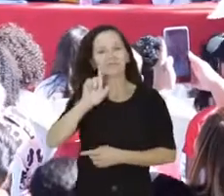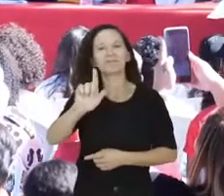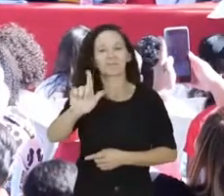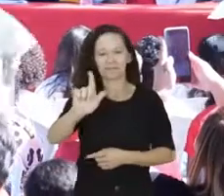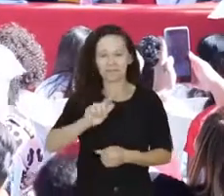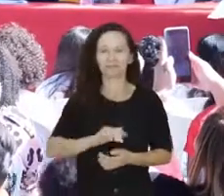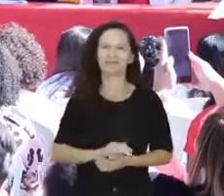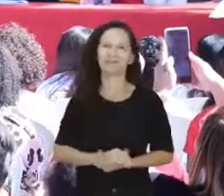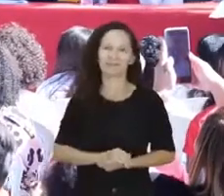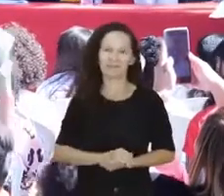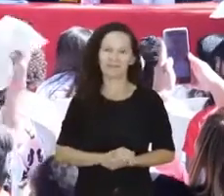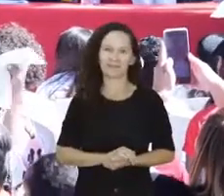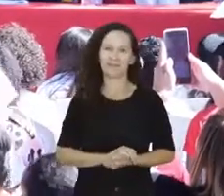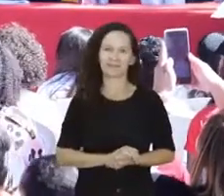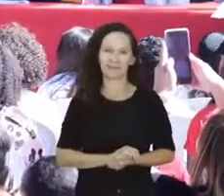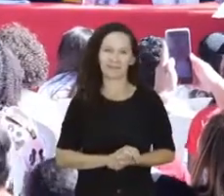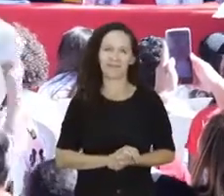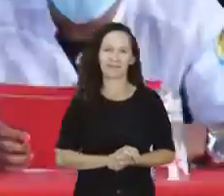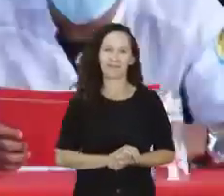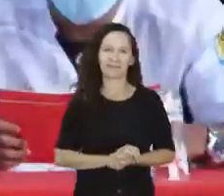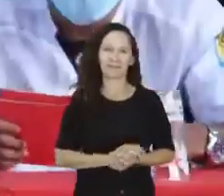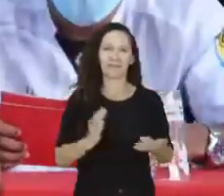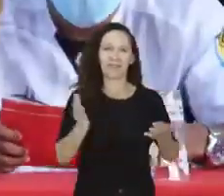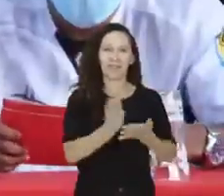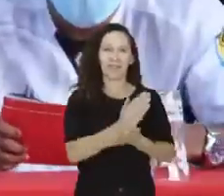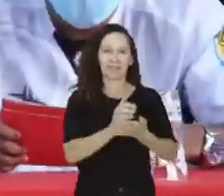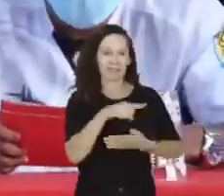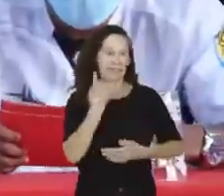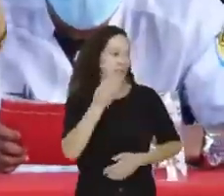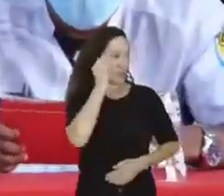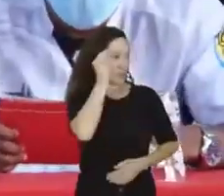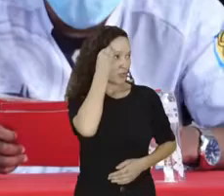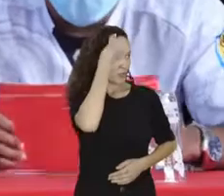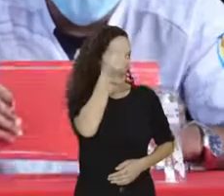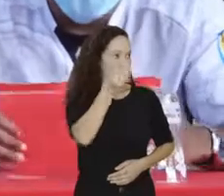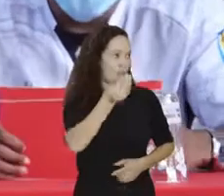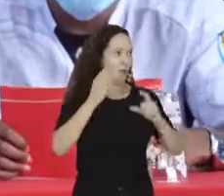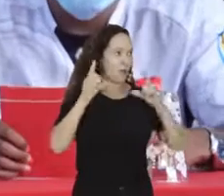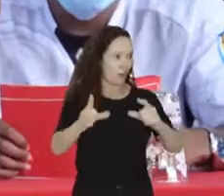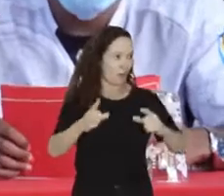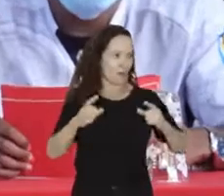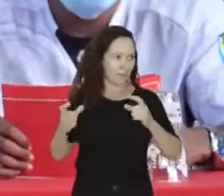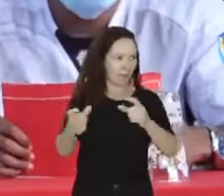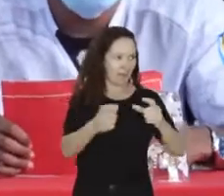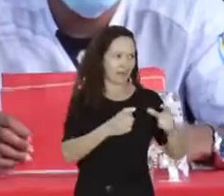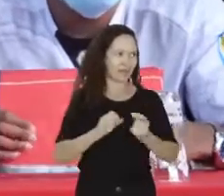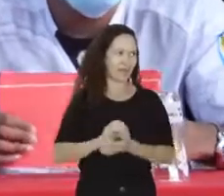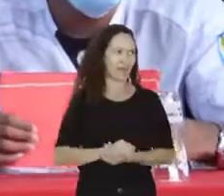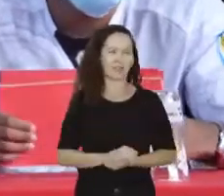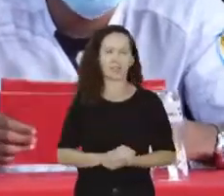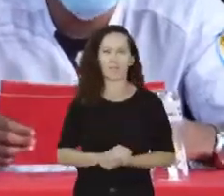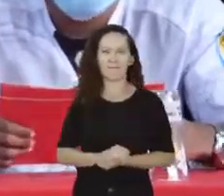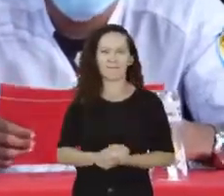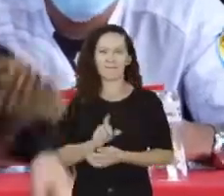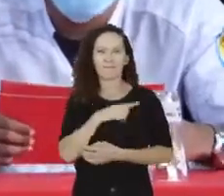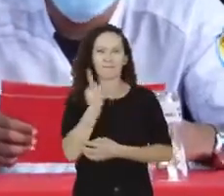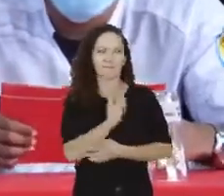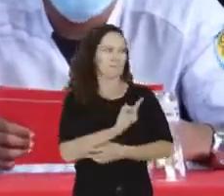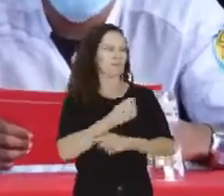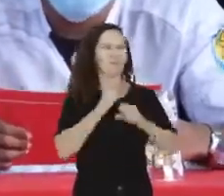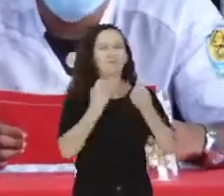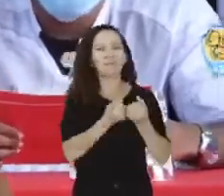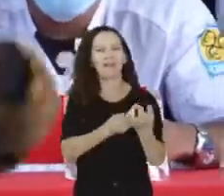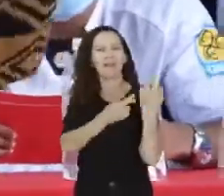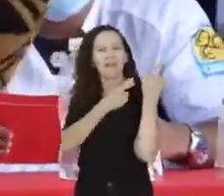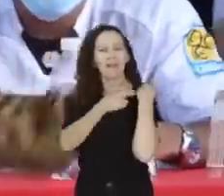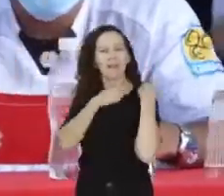E a gente tem que ocupar os nossos espaços, tem que produzir pesquisas, a gente tem que ser reconhecido. A luta que a gente está